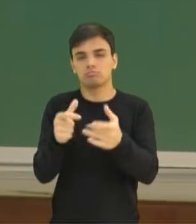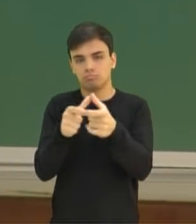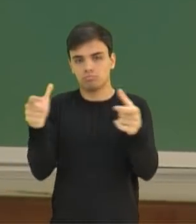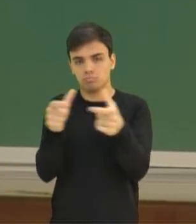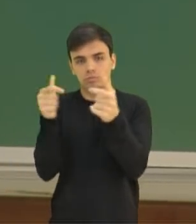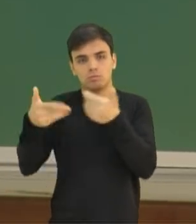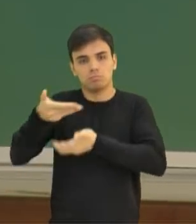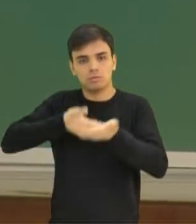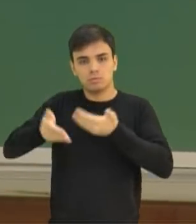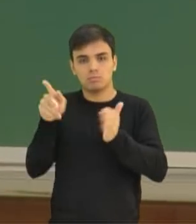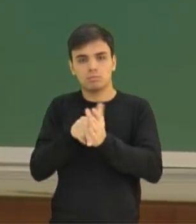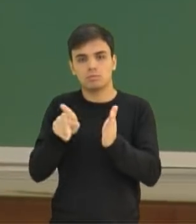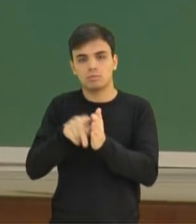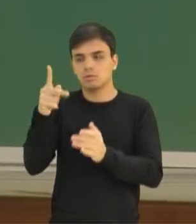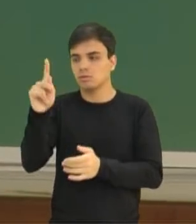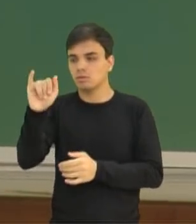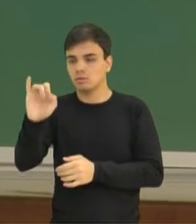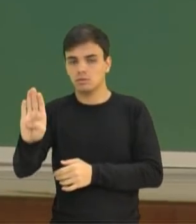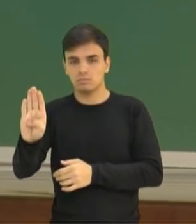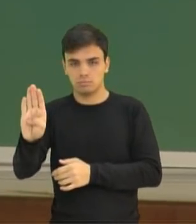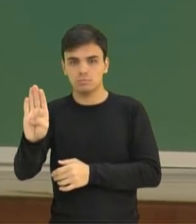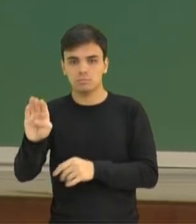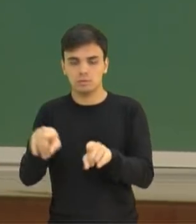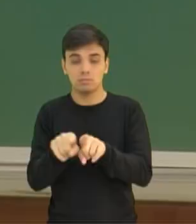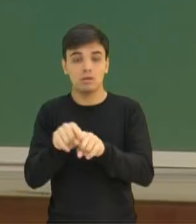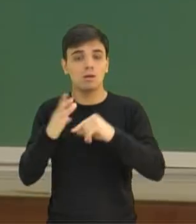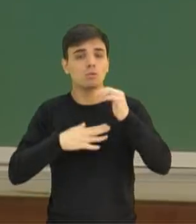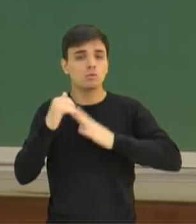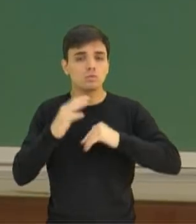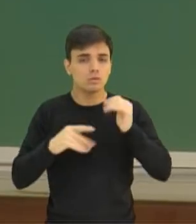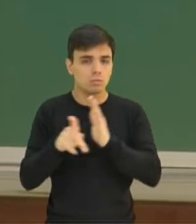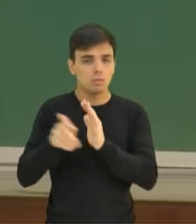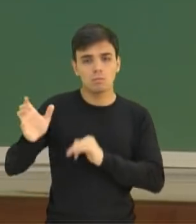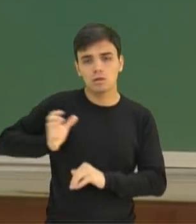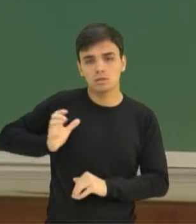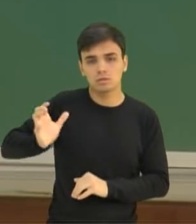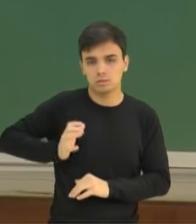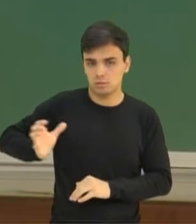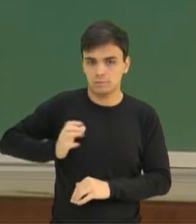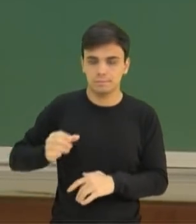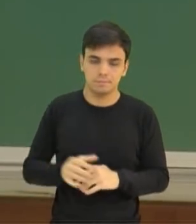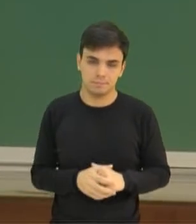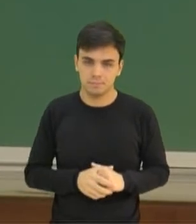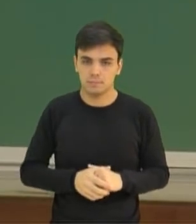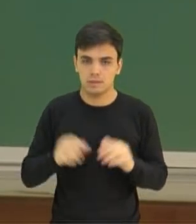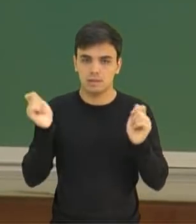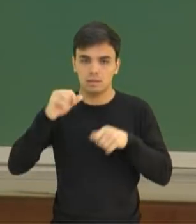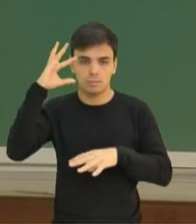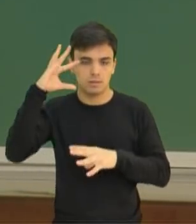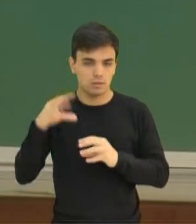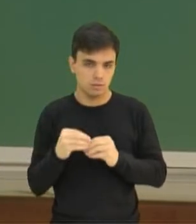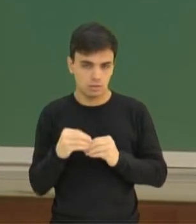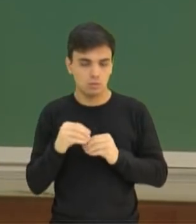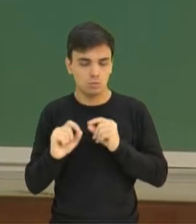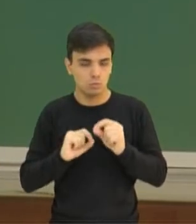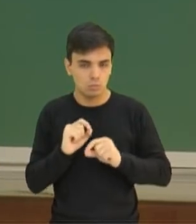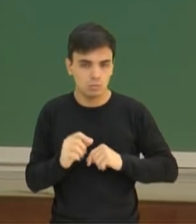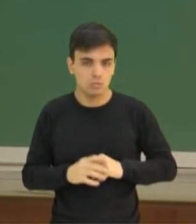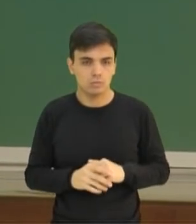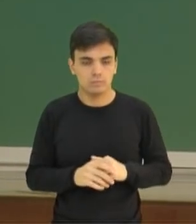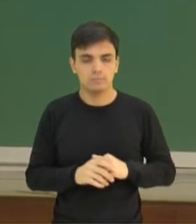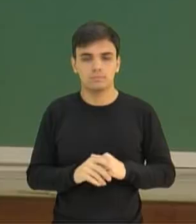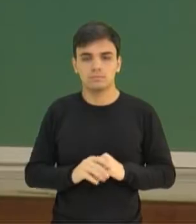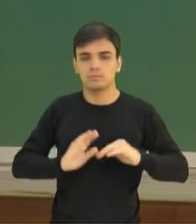ali na participação do PIB, ou seja, na produção de riquezas. Para nós, cabe entender o quê? Que